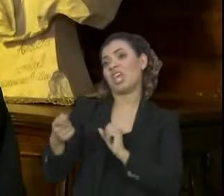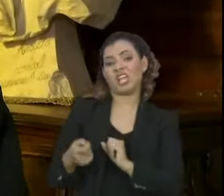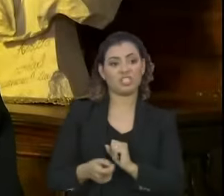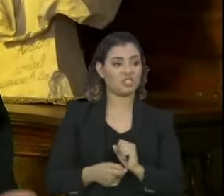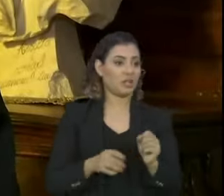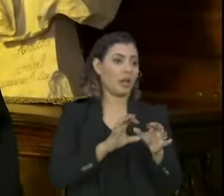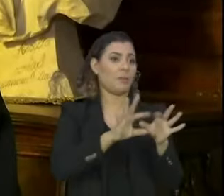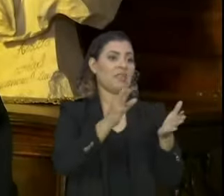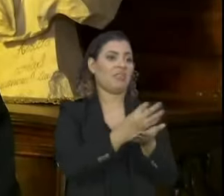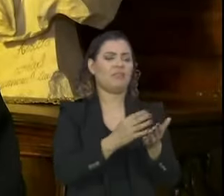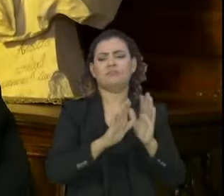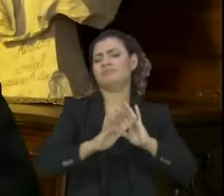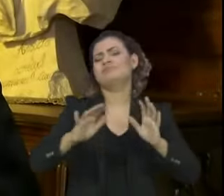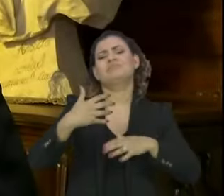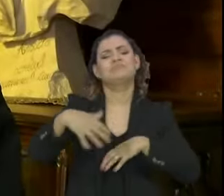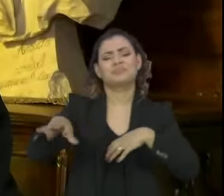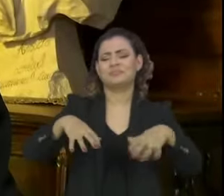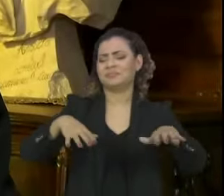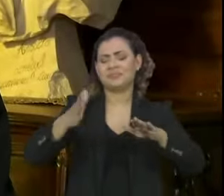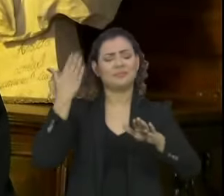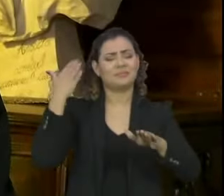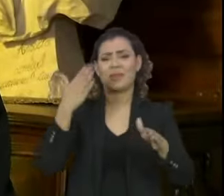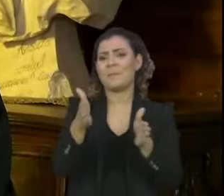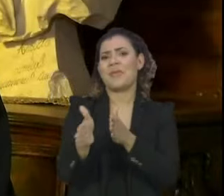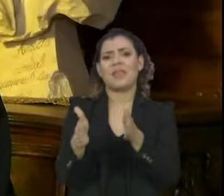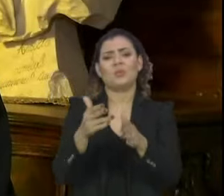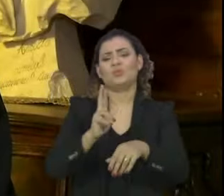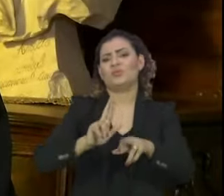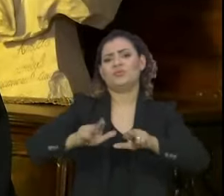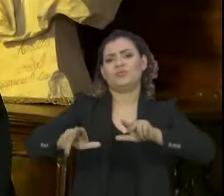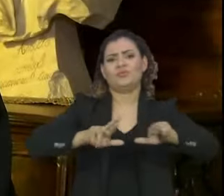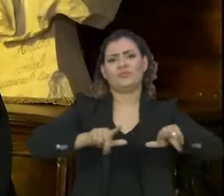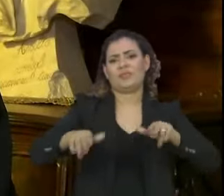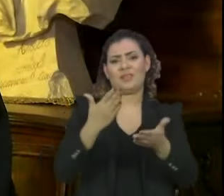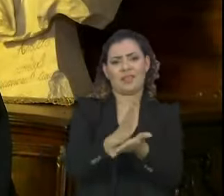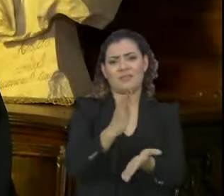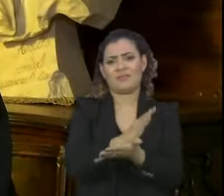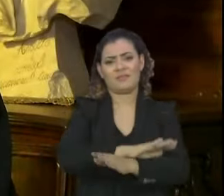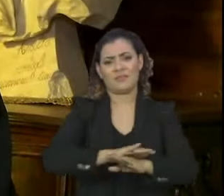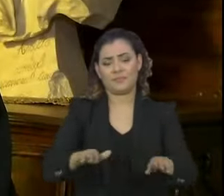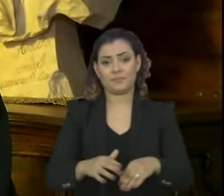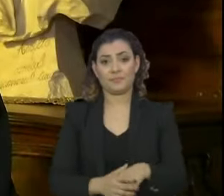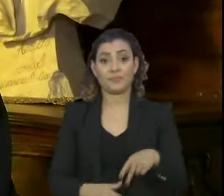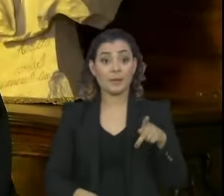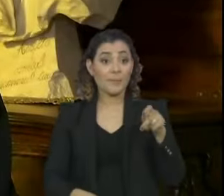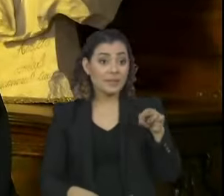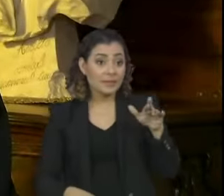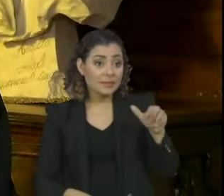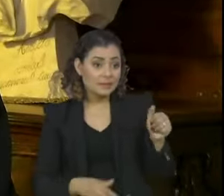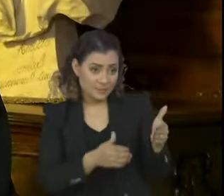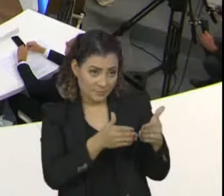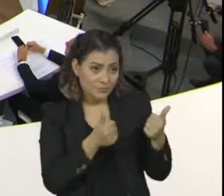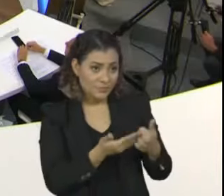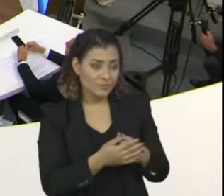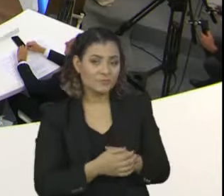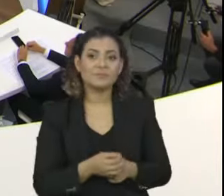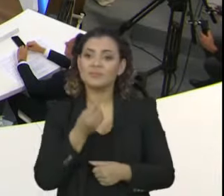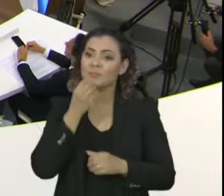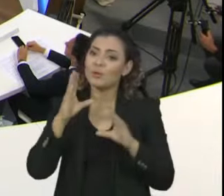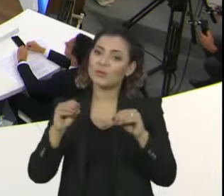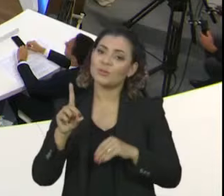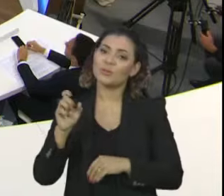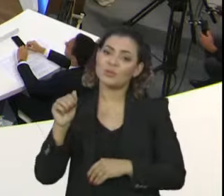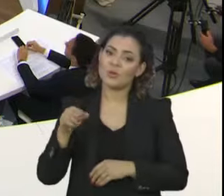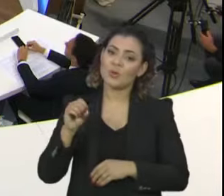de teologia da libertação em outra época quando isso não tem nada a ver perfeito Patrícia por favor Boa noite